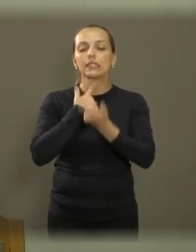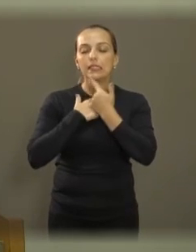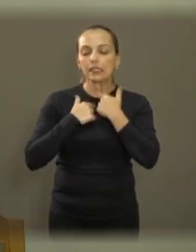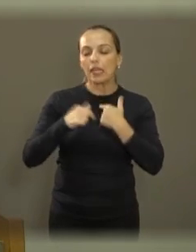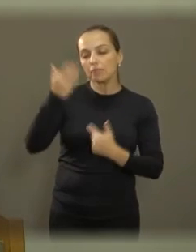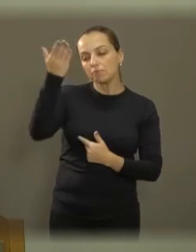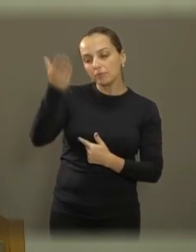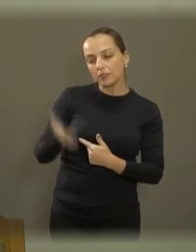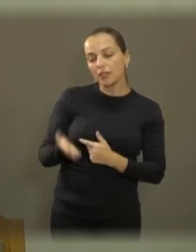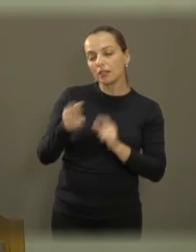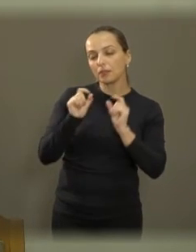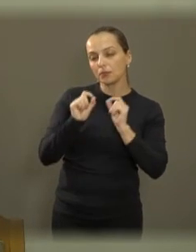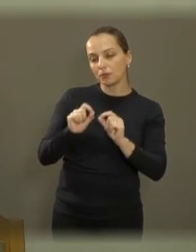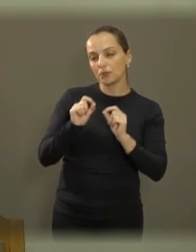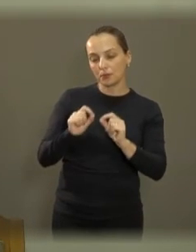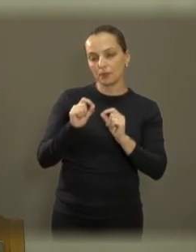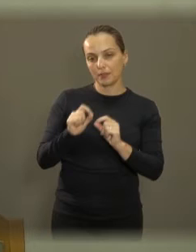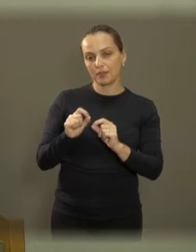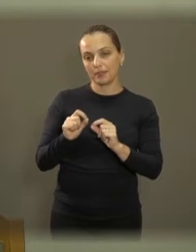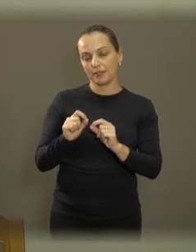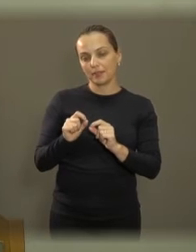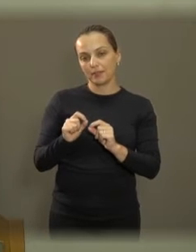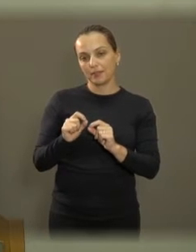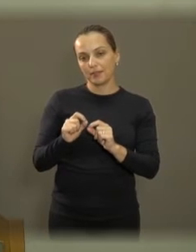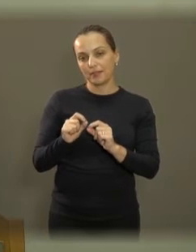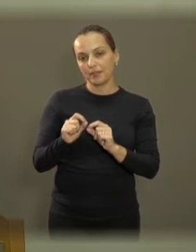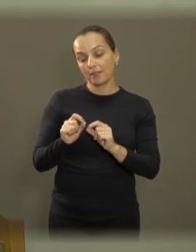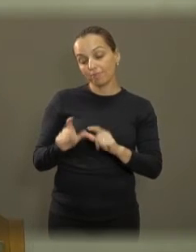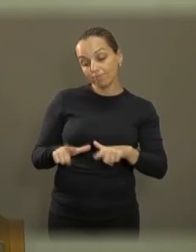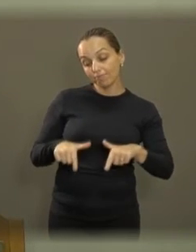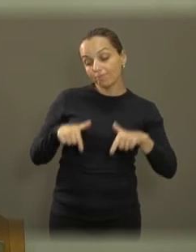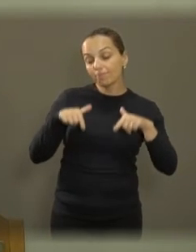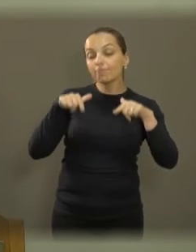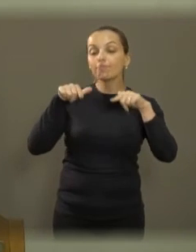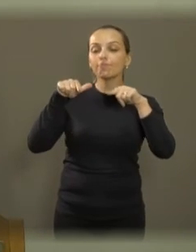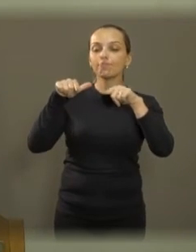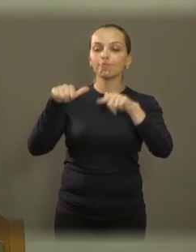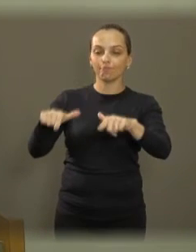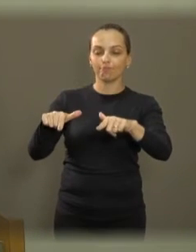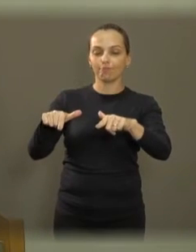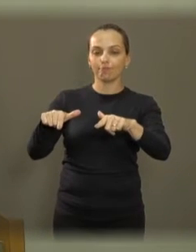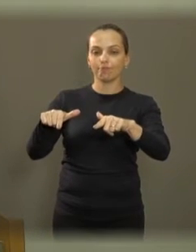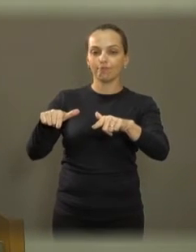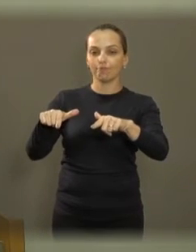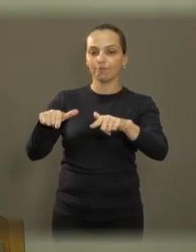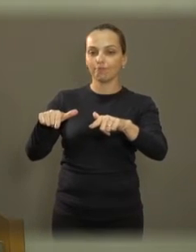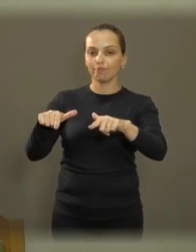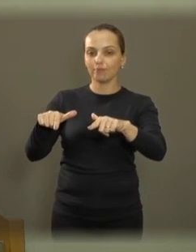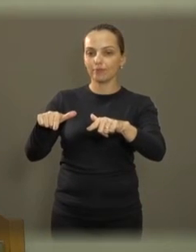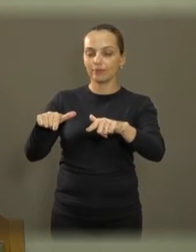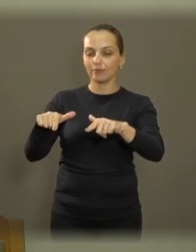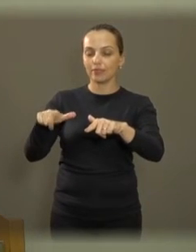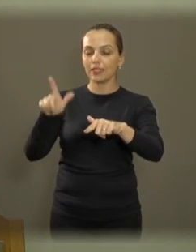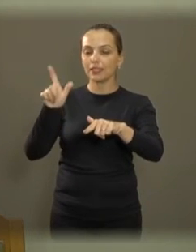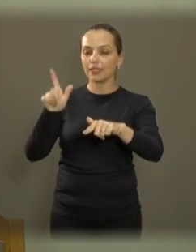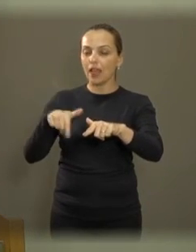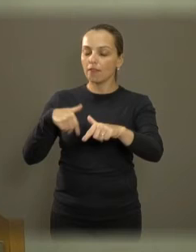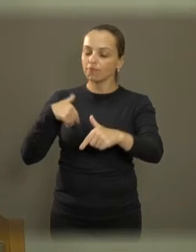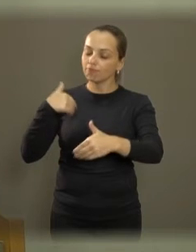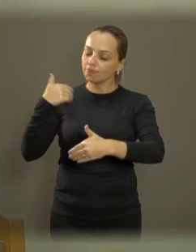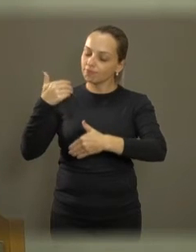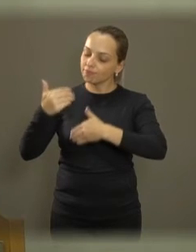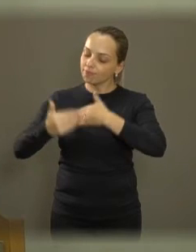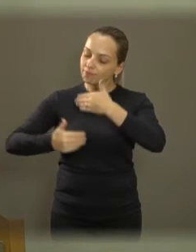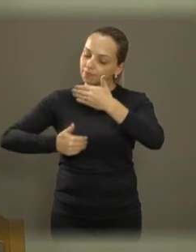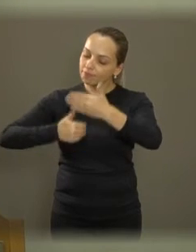que essa comenda do mérito farmacêutico, né, o inspire aí para para continuar, não